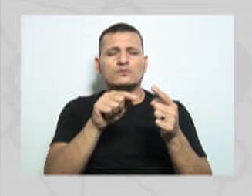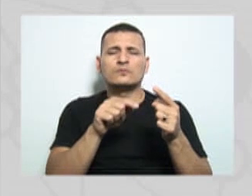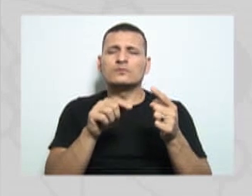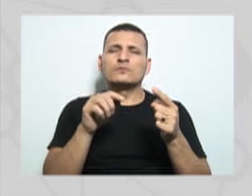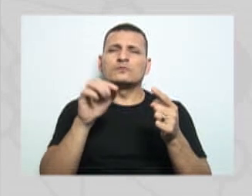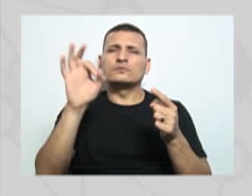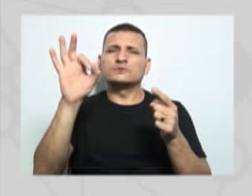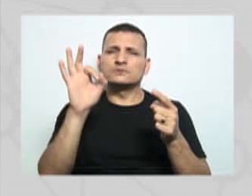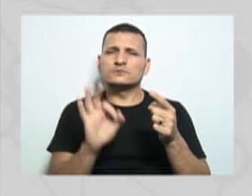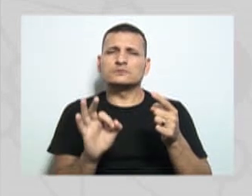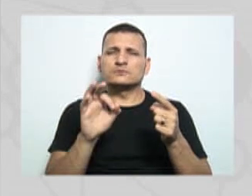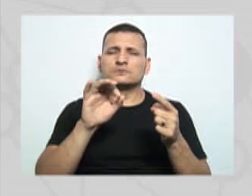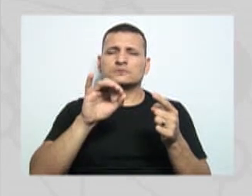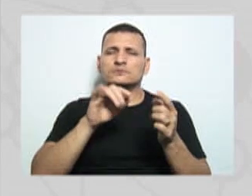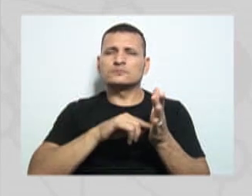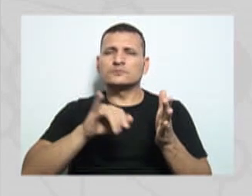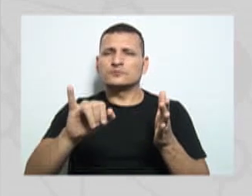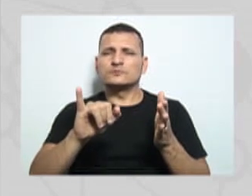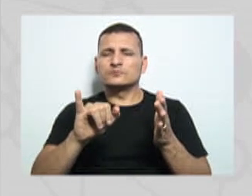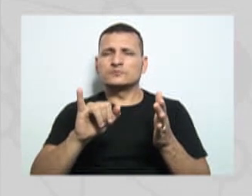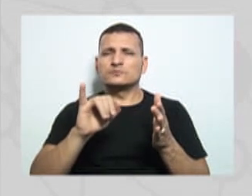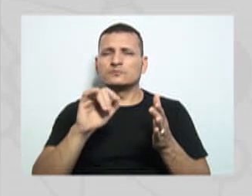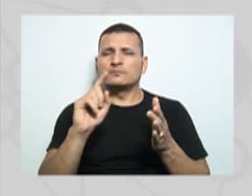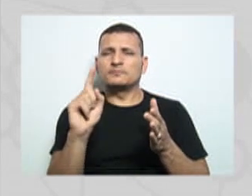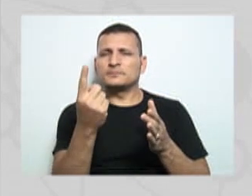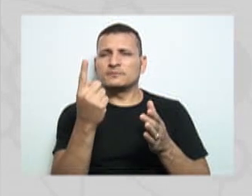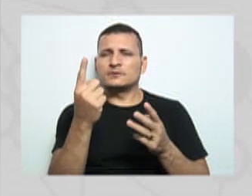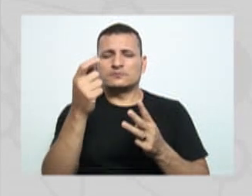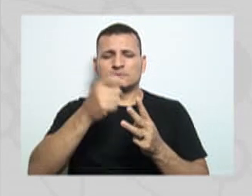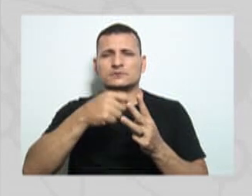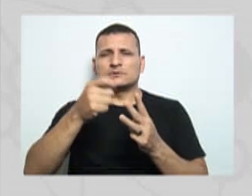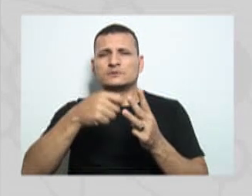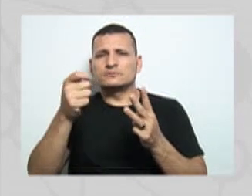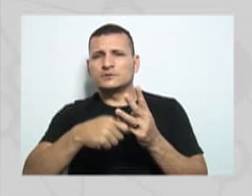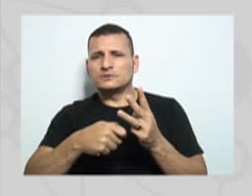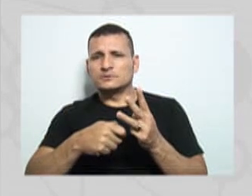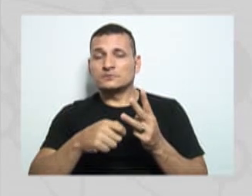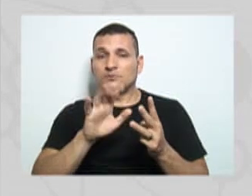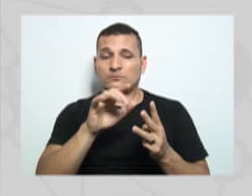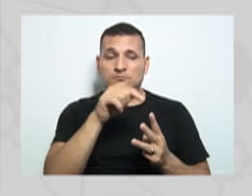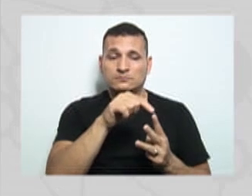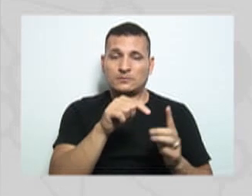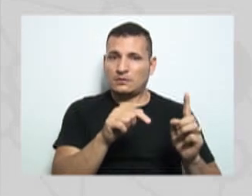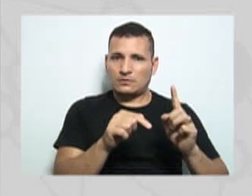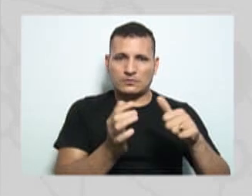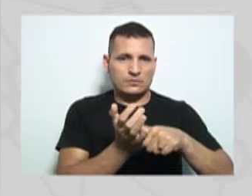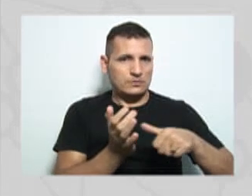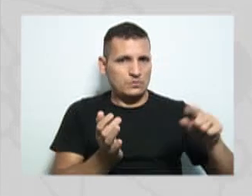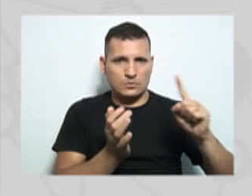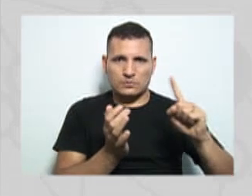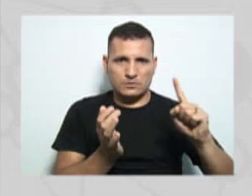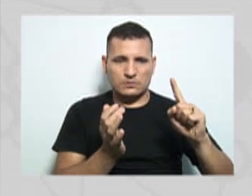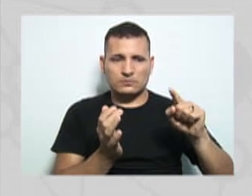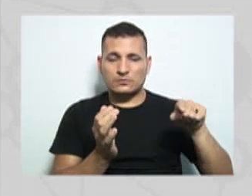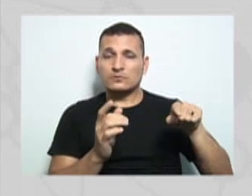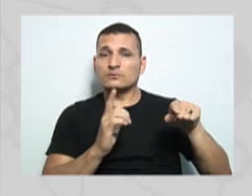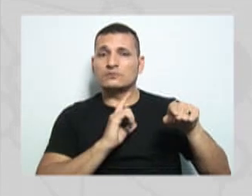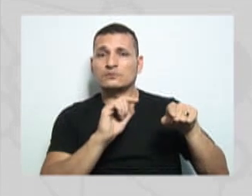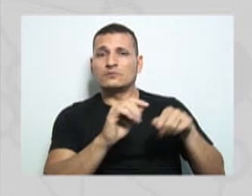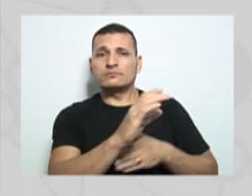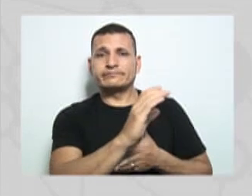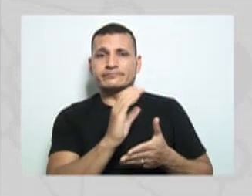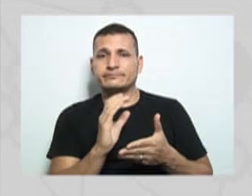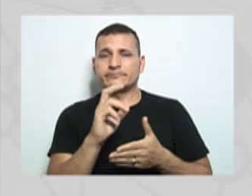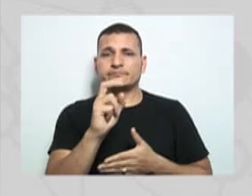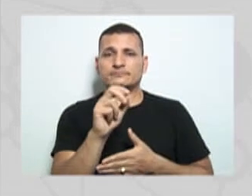primeiro trimestre. Ou seja, nós estamos falando de atos não cooperados. Então, ele teve o quê? 50 mil e ele